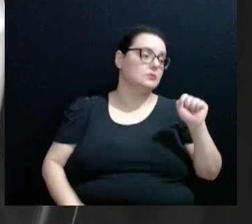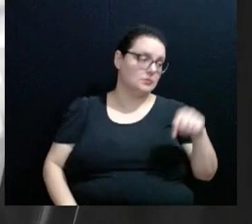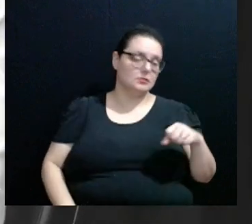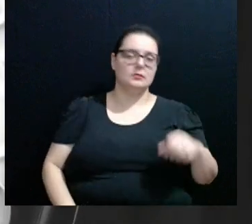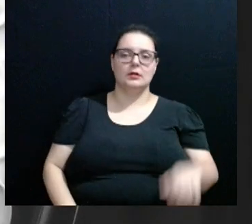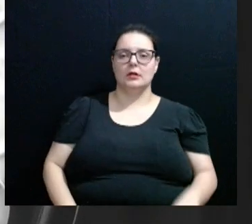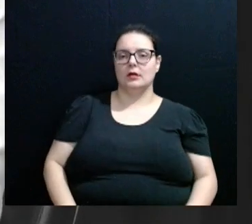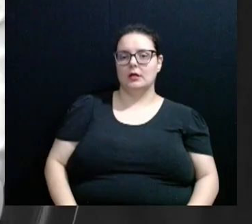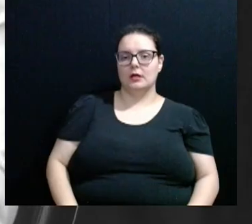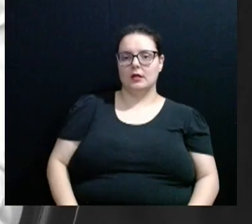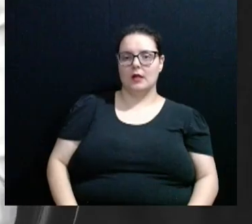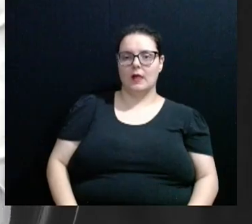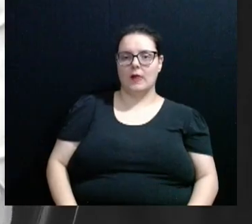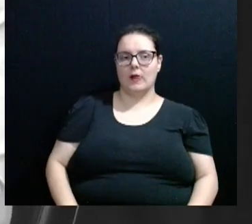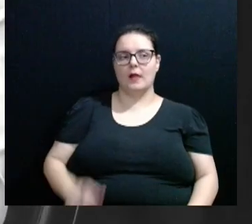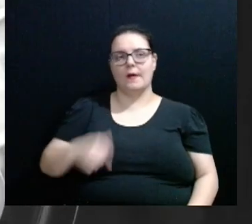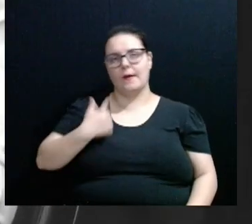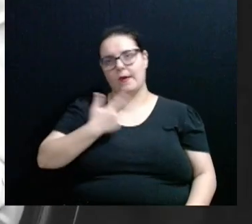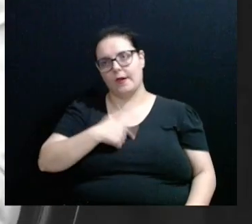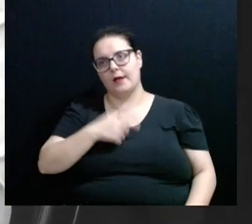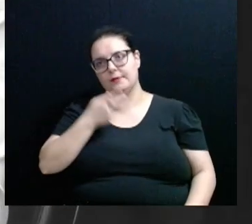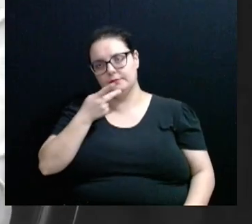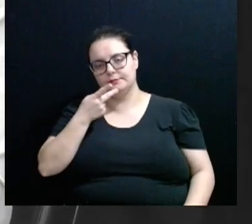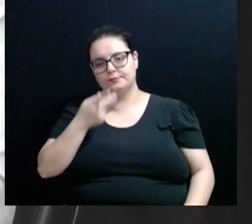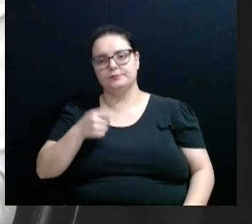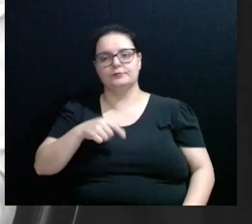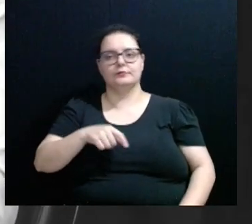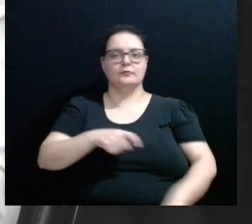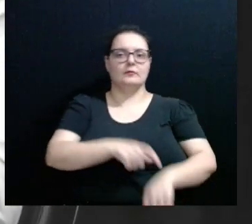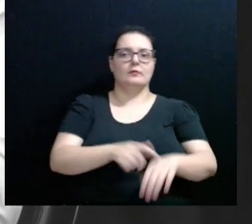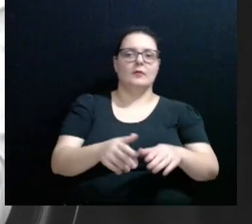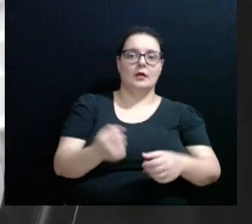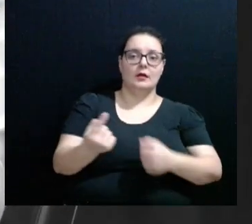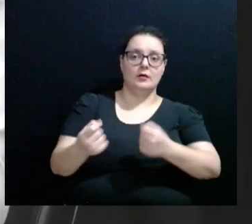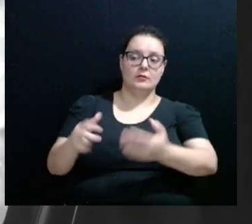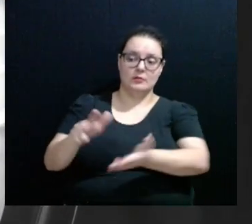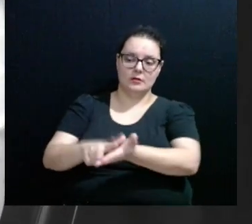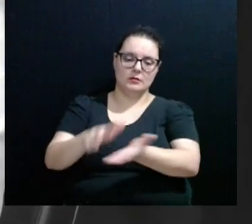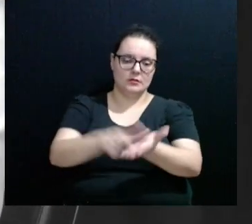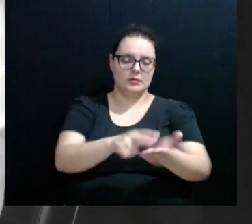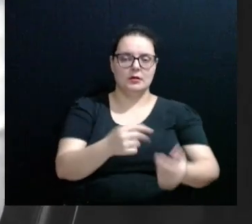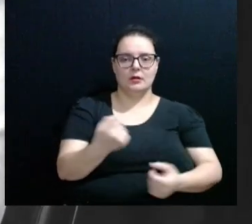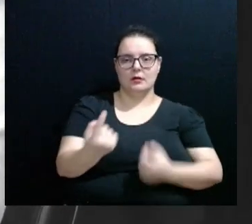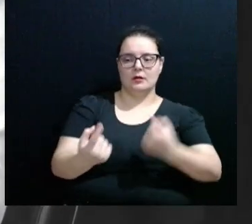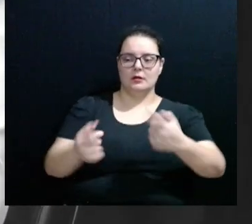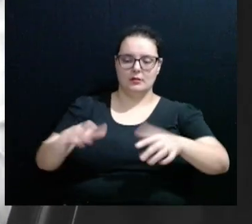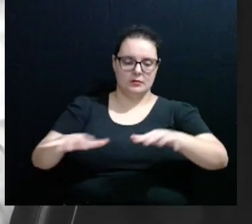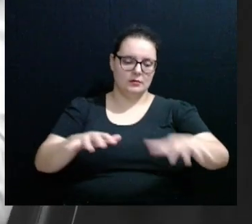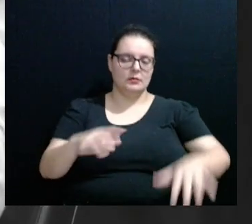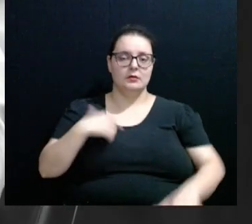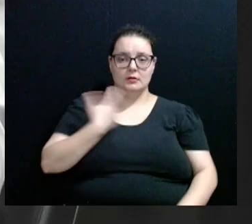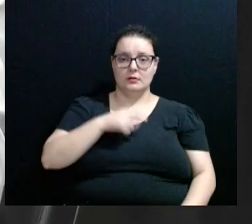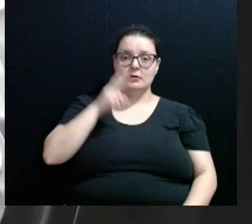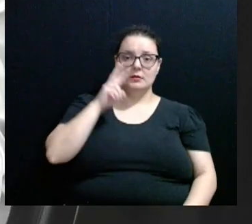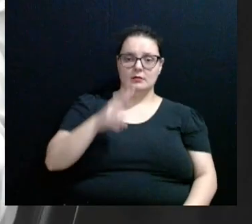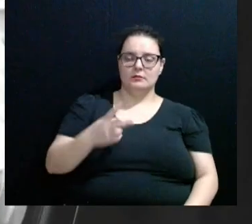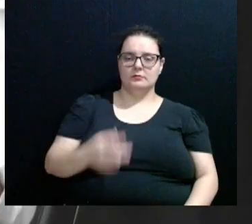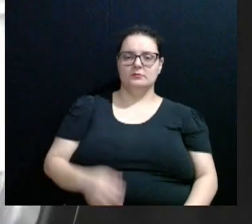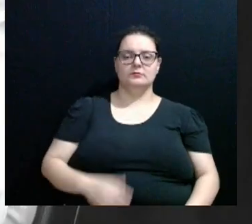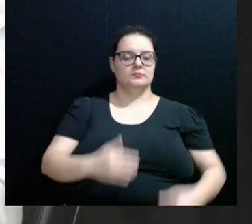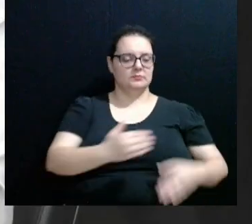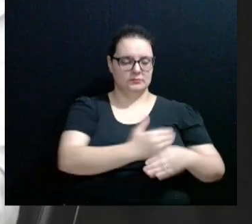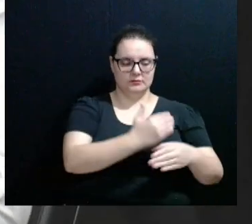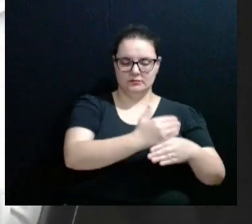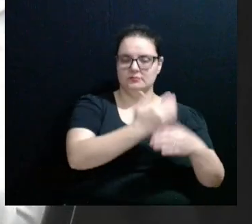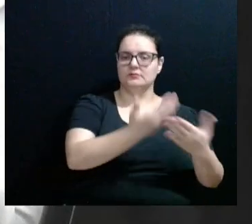foi, a gente chamou na época para regulamentar alguns setores, mas a gente vê que a gente regulamentou desde as